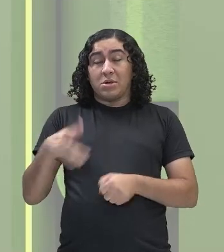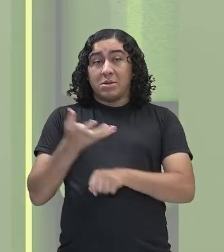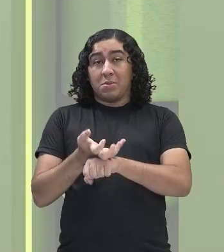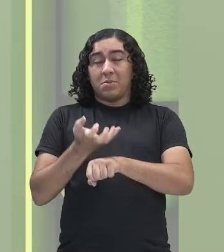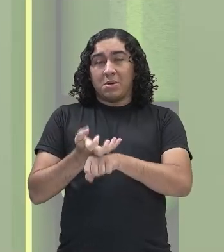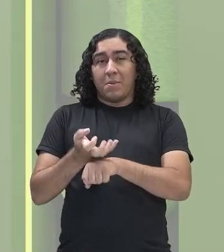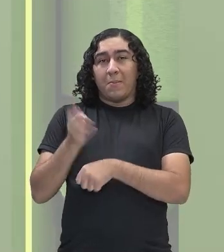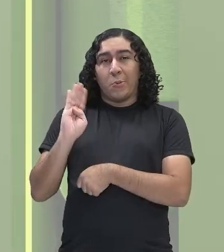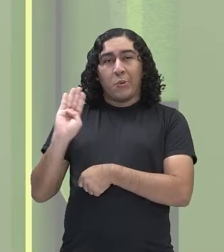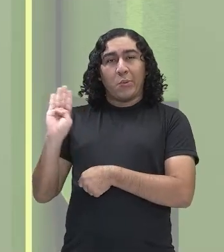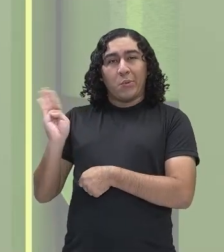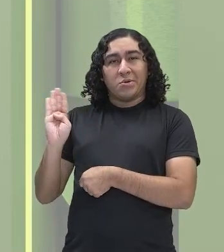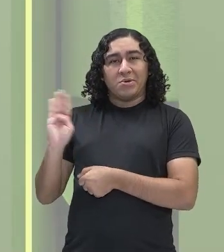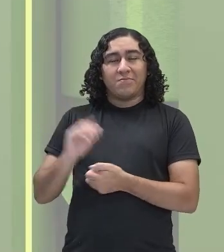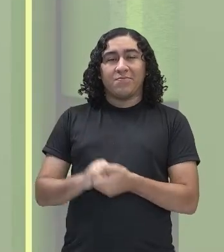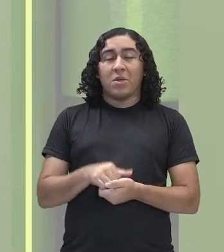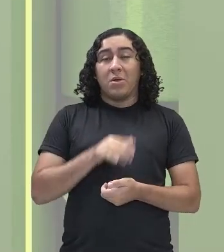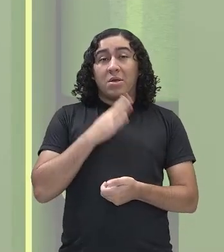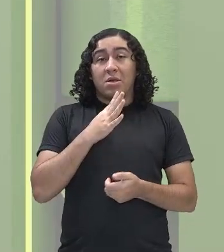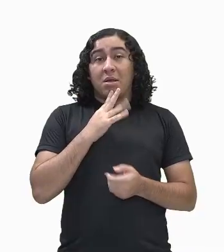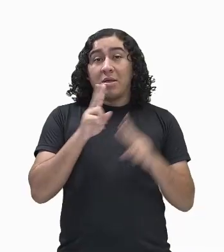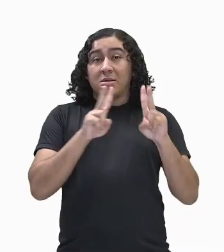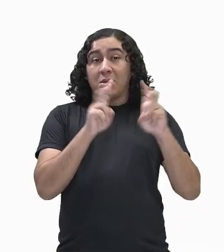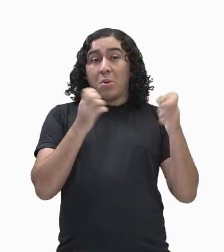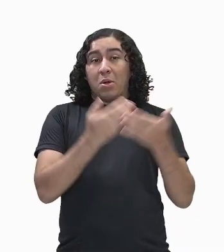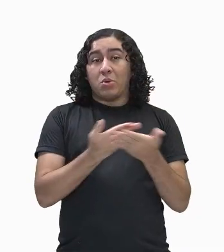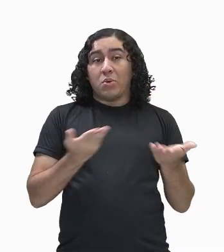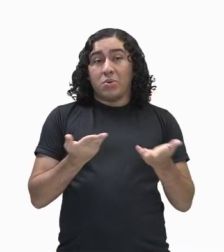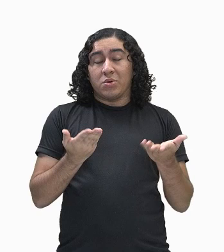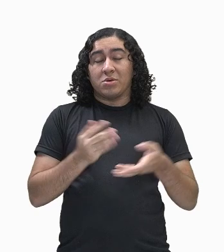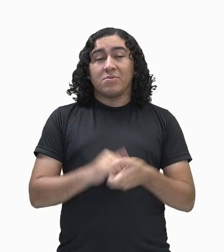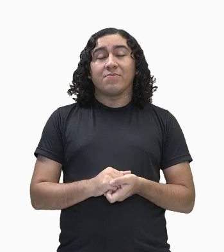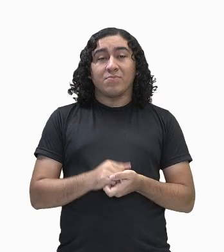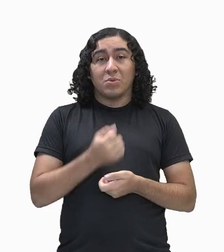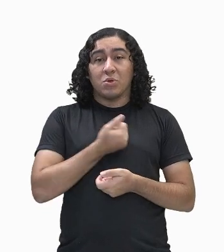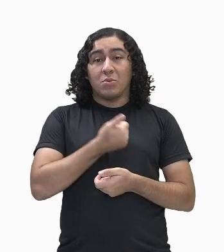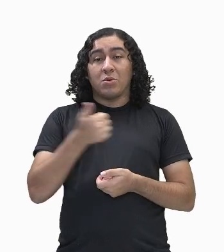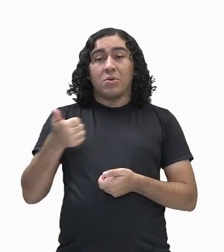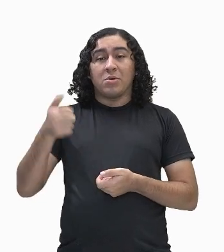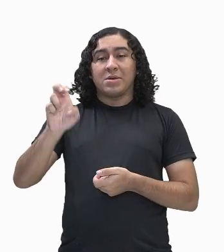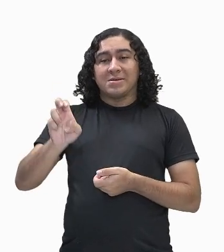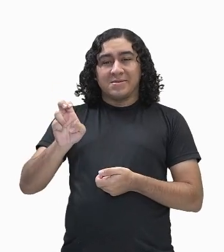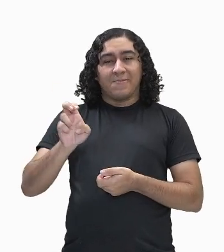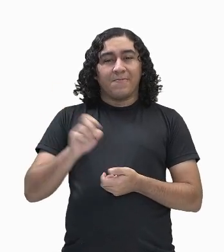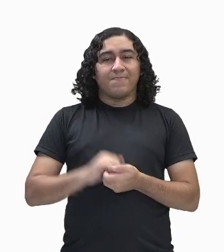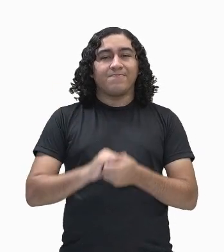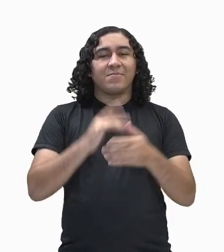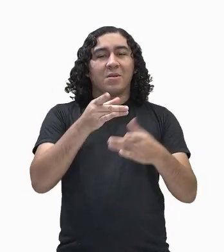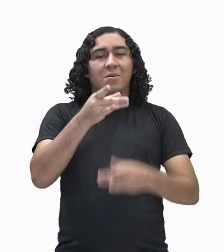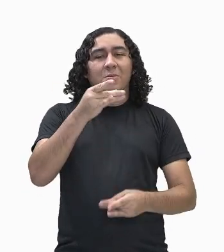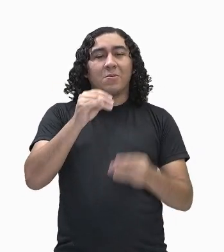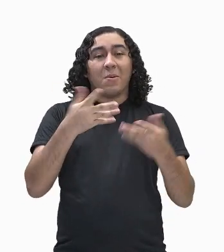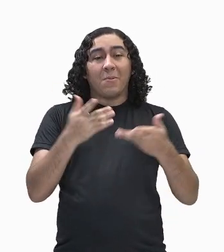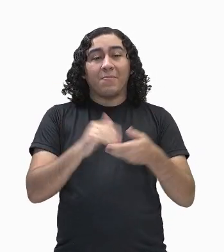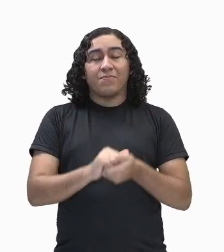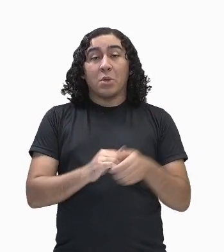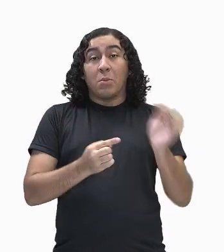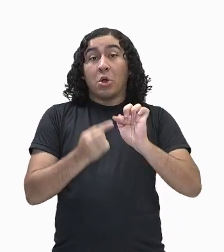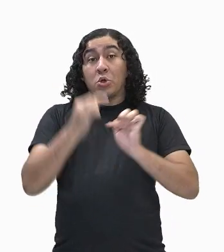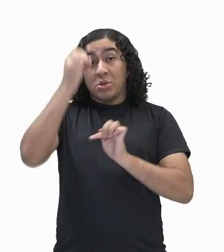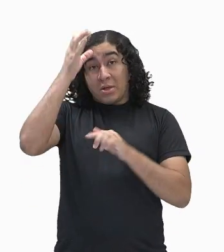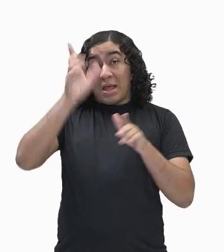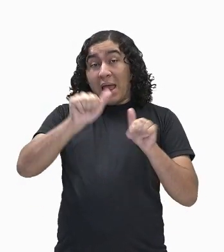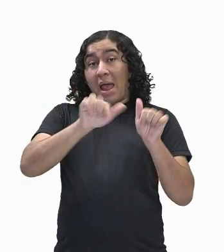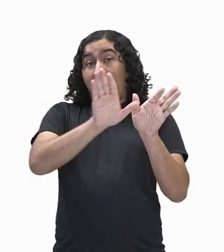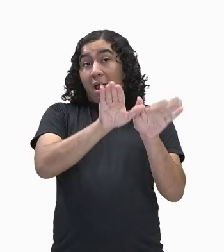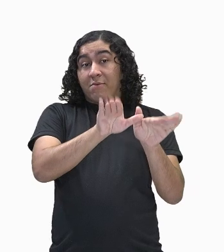e vamos conhecer a nossa aula de hoje. A aula de hoje é número 15, Objeto de Conhecimento Aves, detalhamento